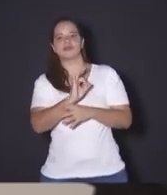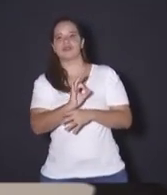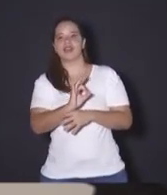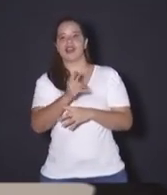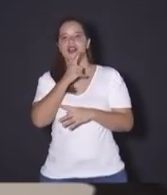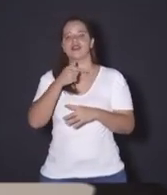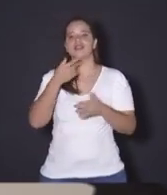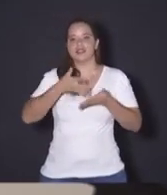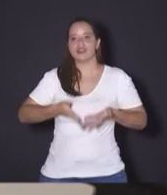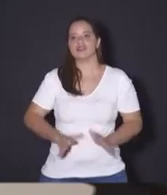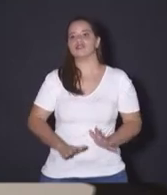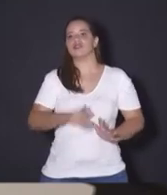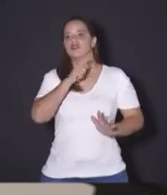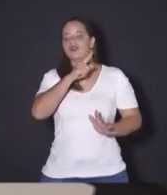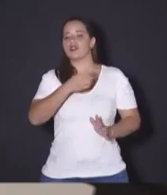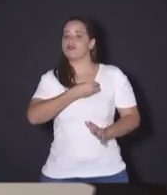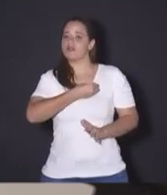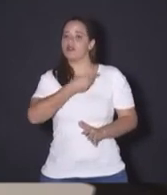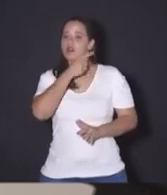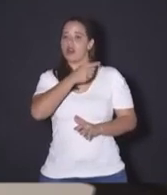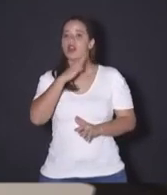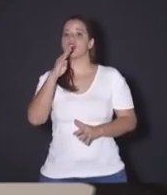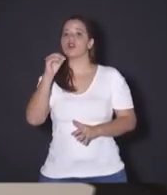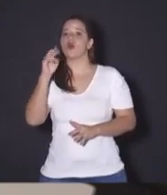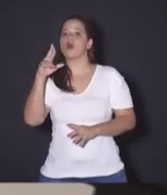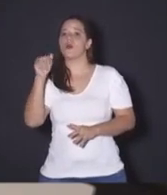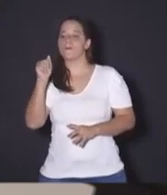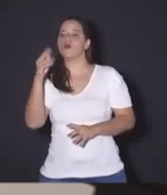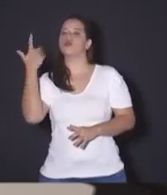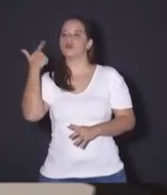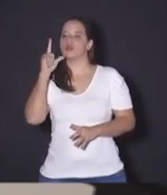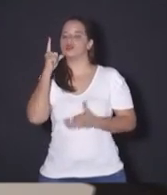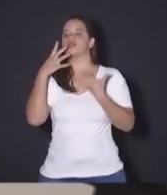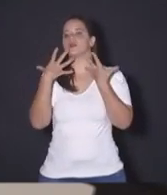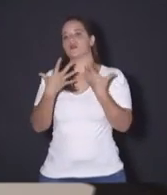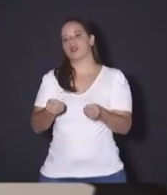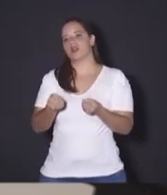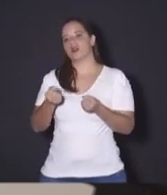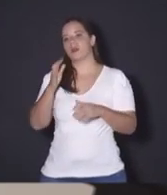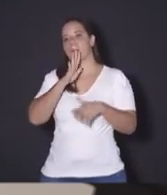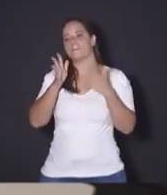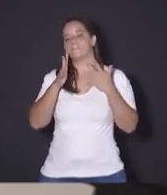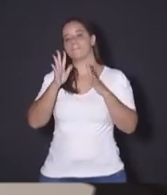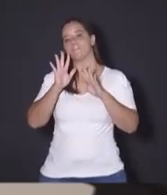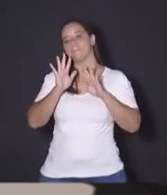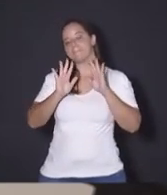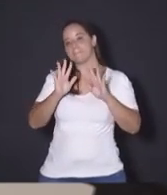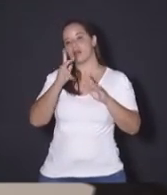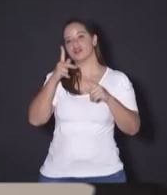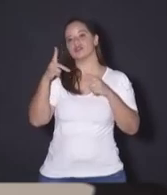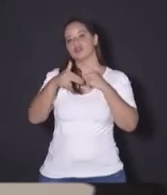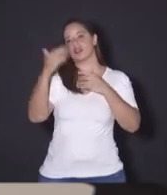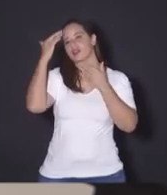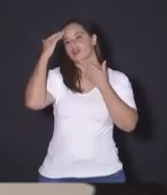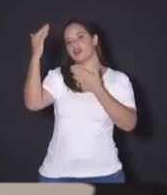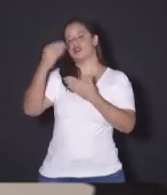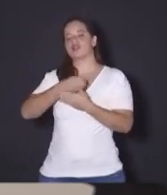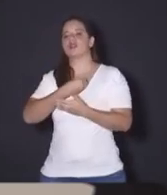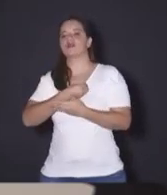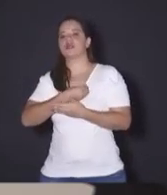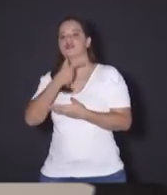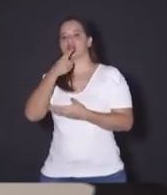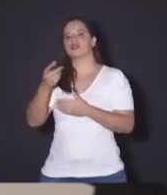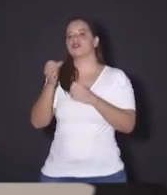nasceu e viveu lá por muito tempo e embora conseguiu permite isso né meu pergunta mais intervenção agradecendo a sua presença se você